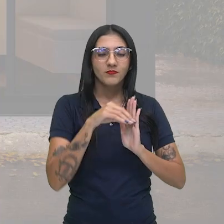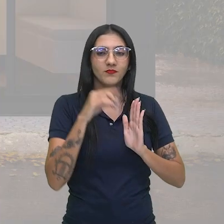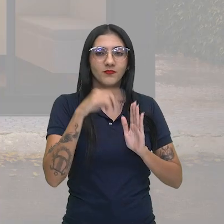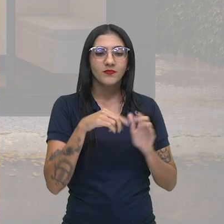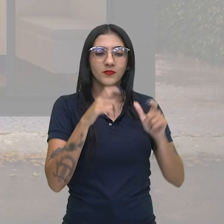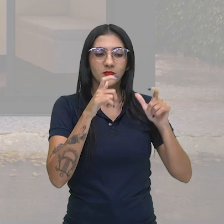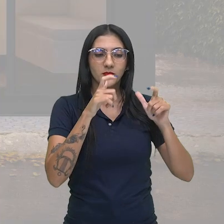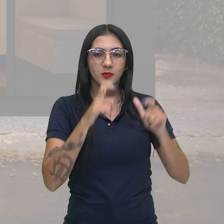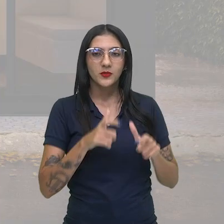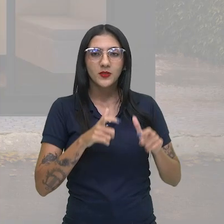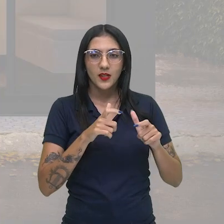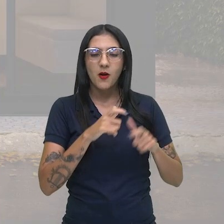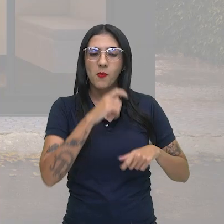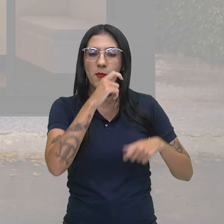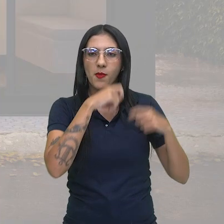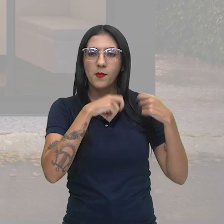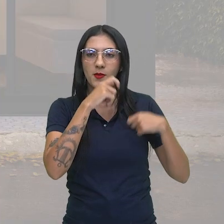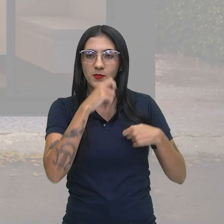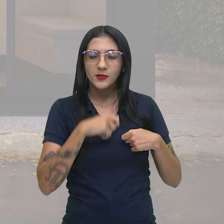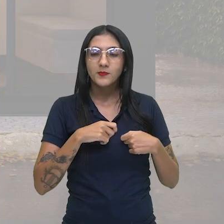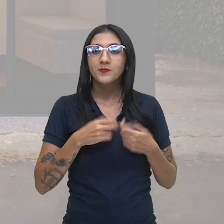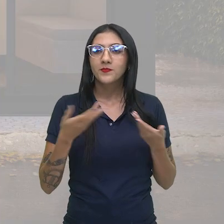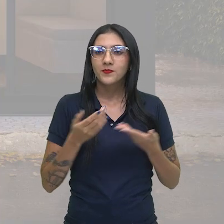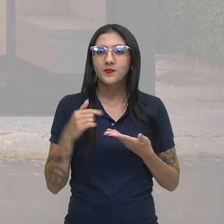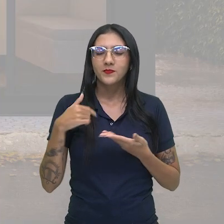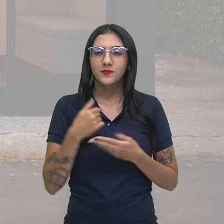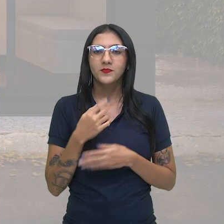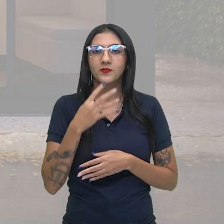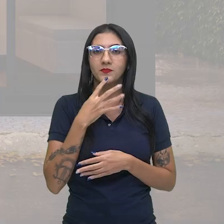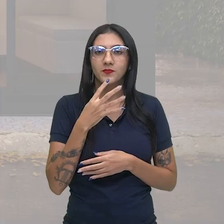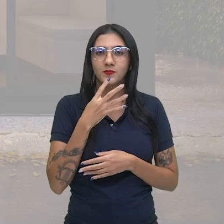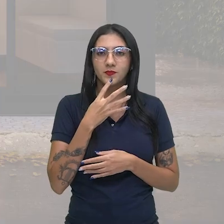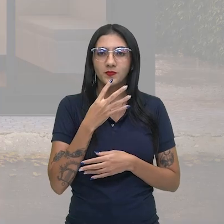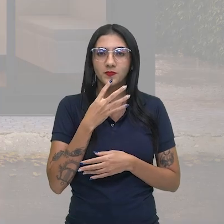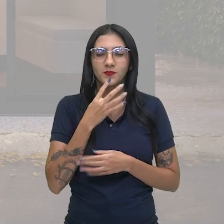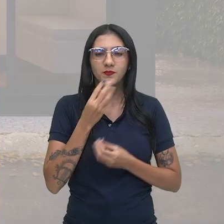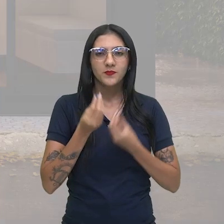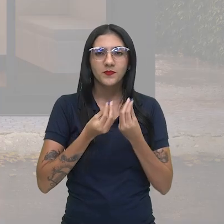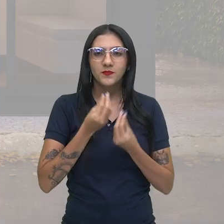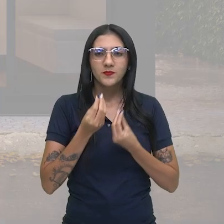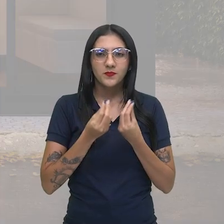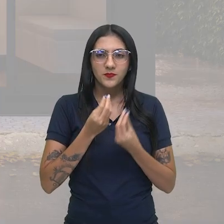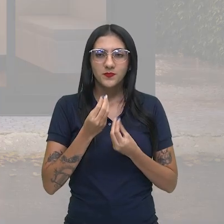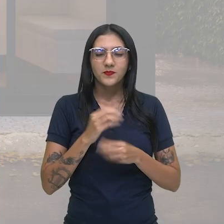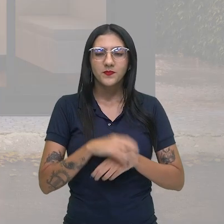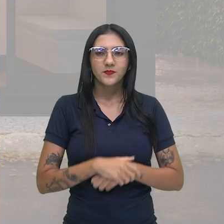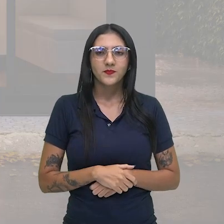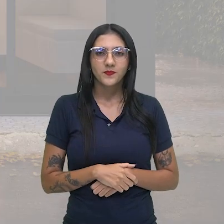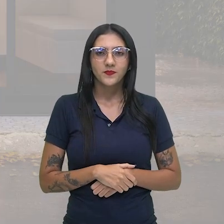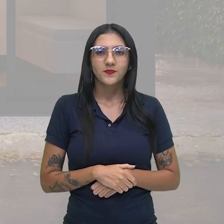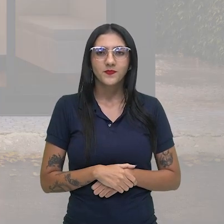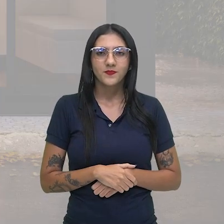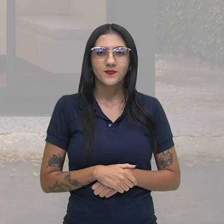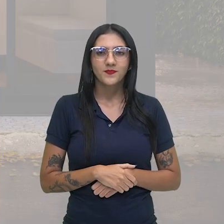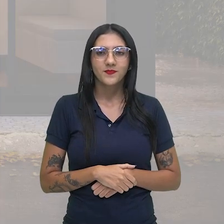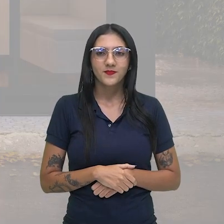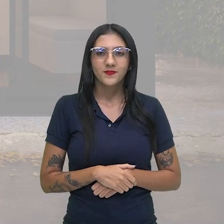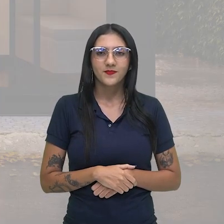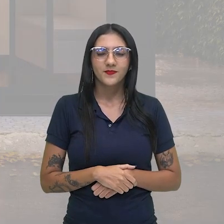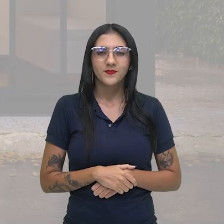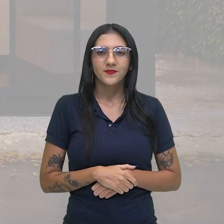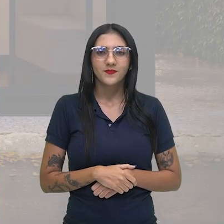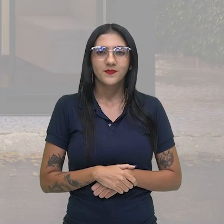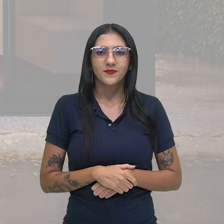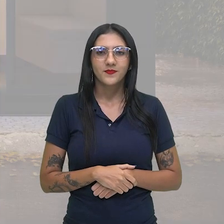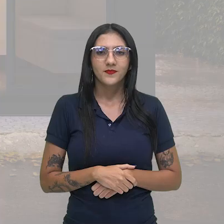salão, aqui tem química e vamos juntos fazer esta descoberta? Vem!